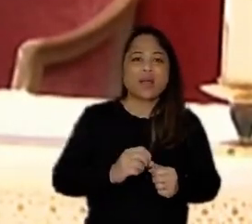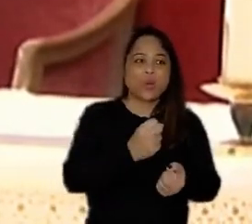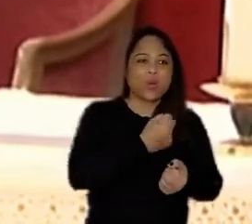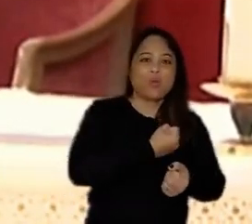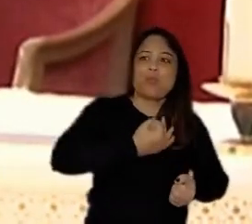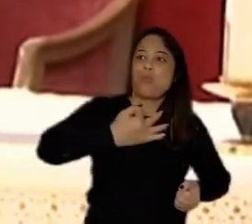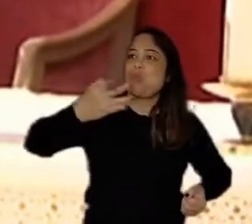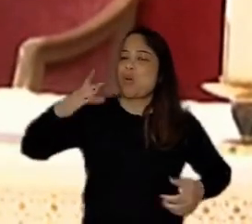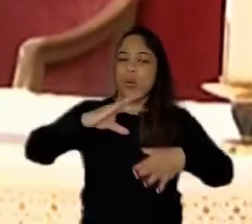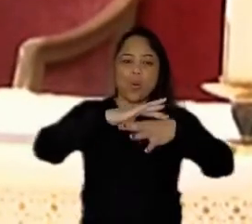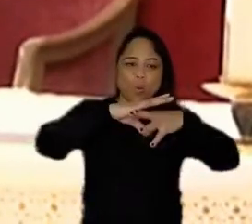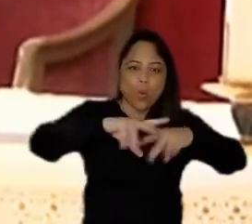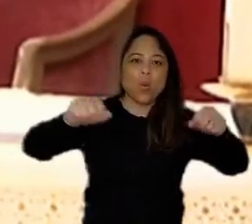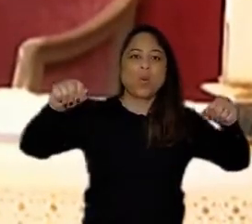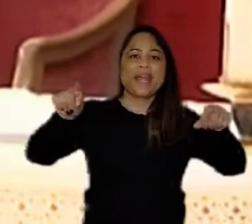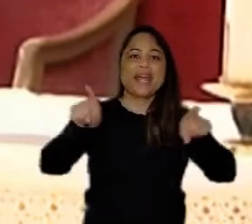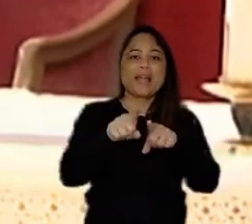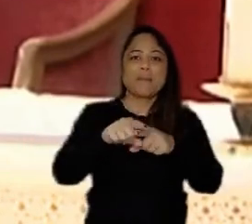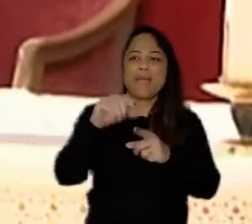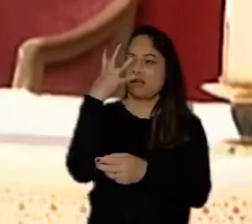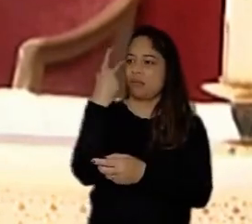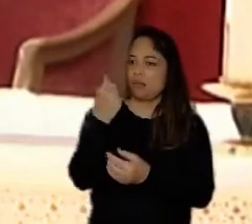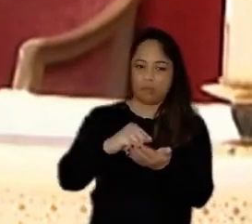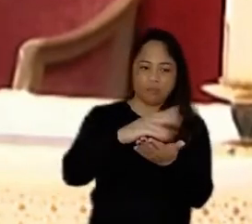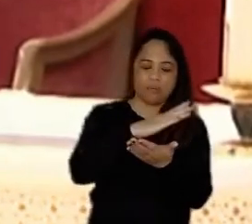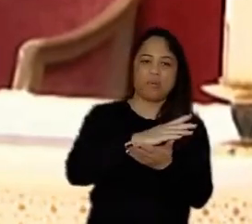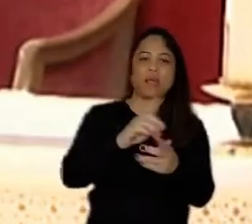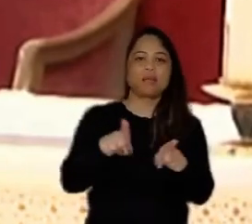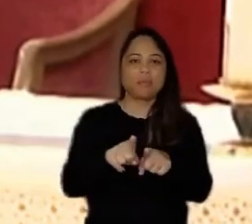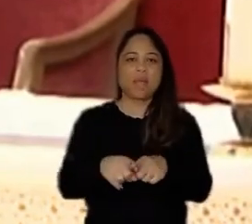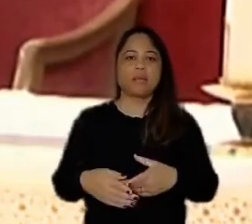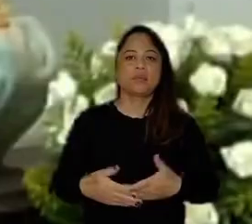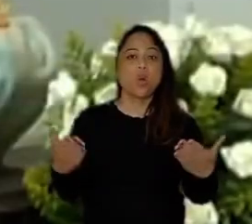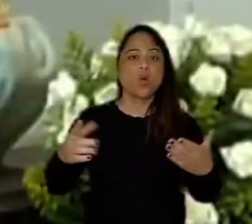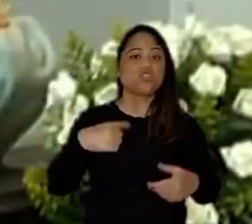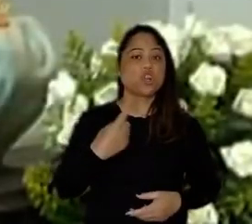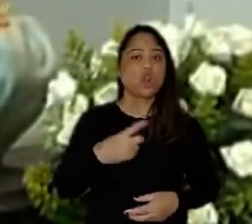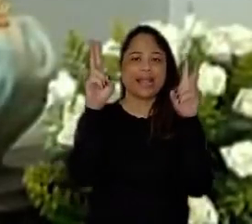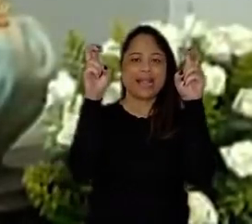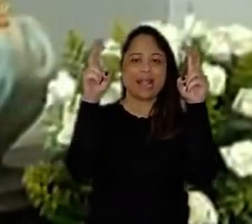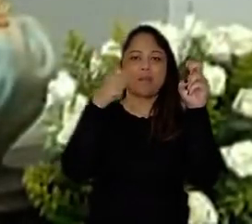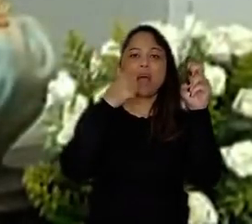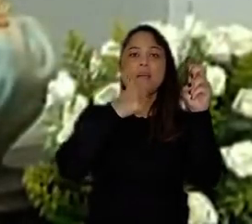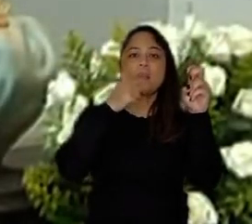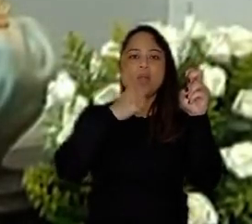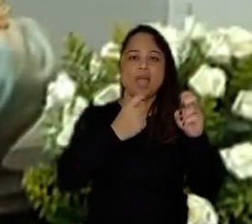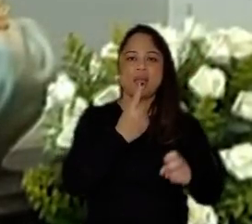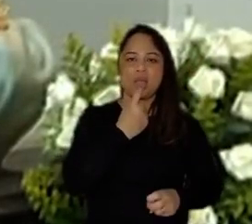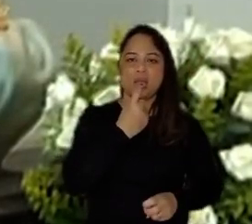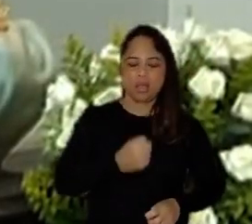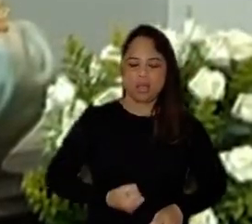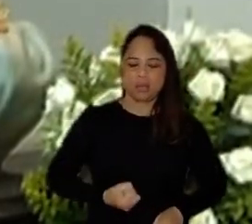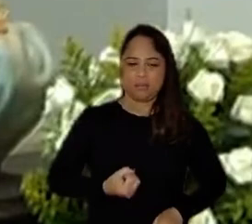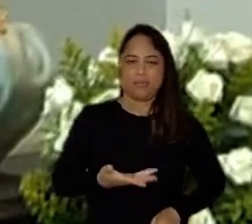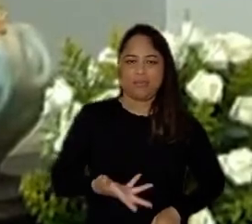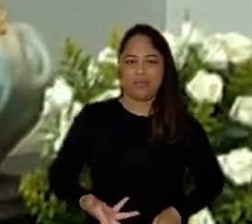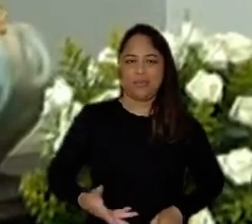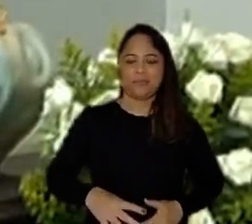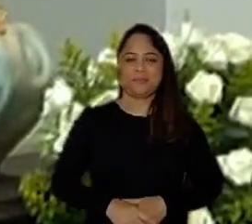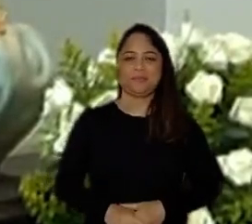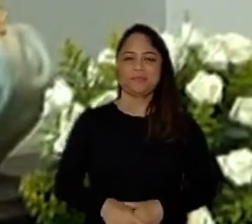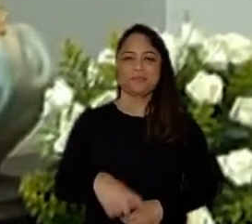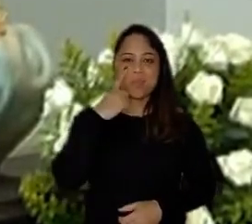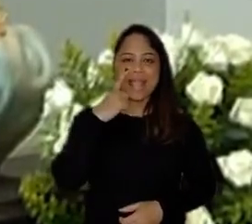18 curas físicas. Uma delas a gente está estudando aqui, a hemorroísa. E se você olhar os 24, até